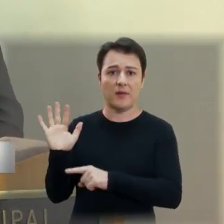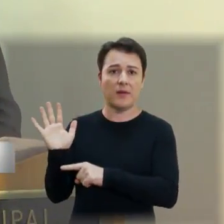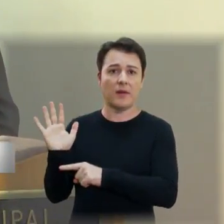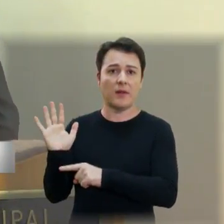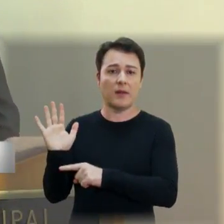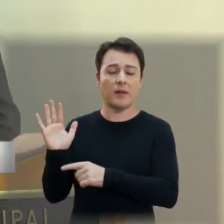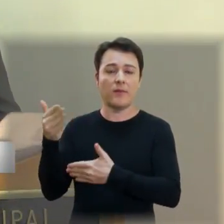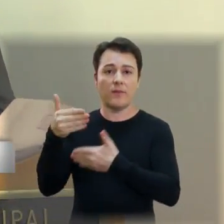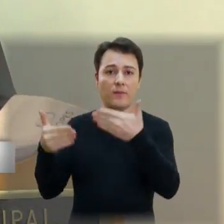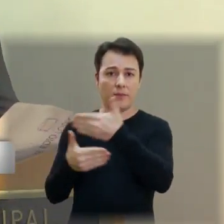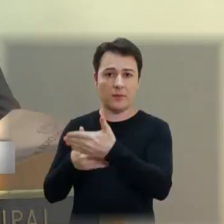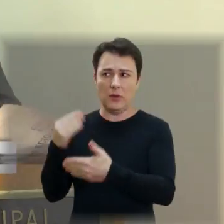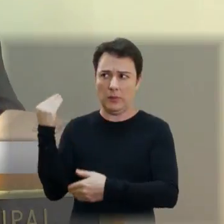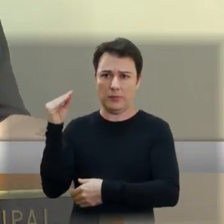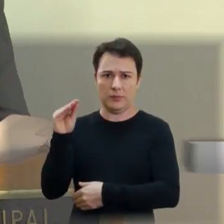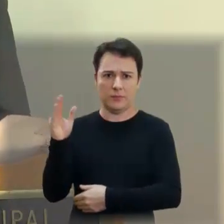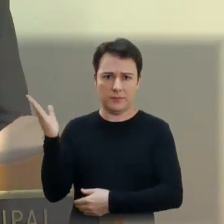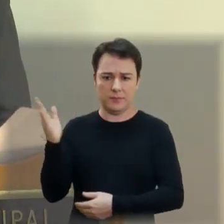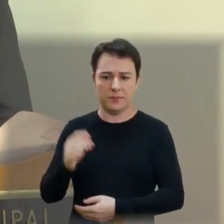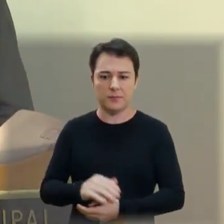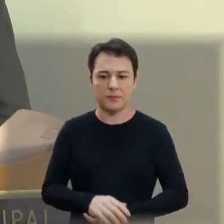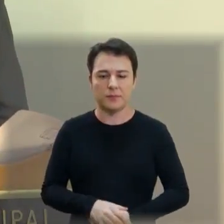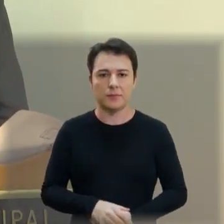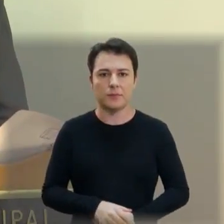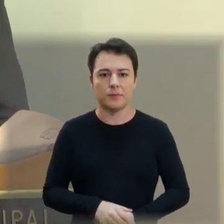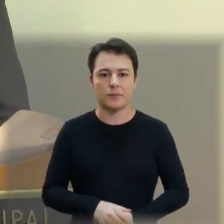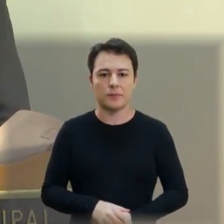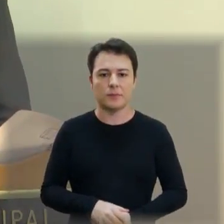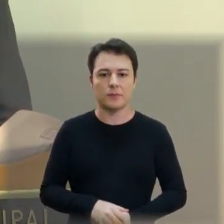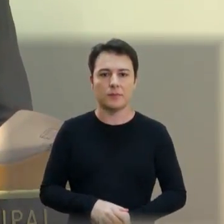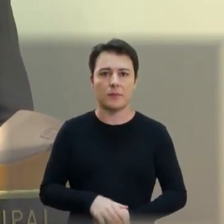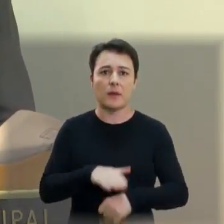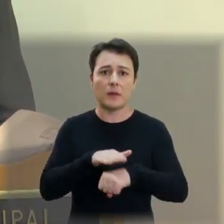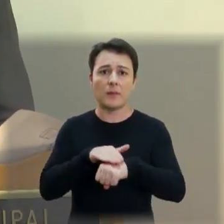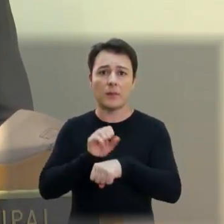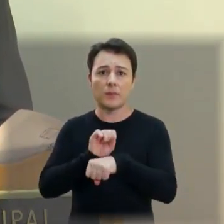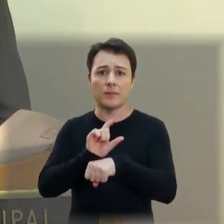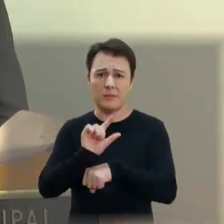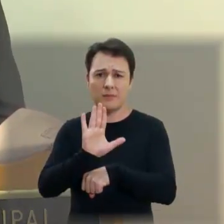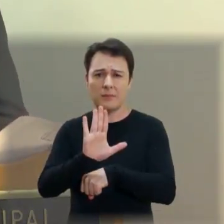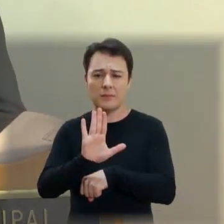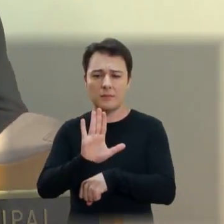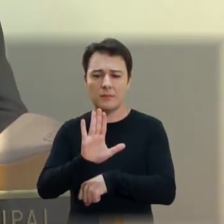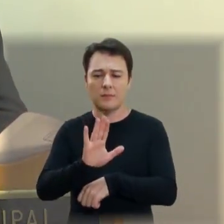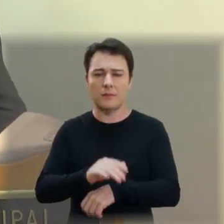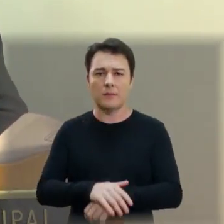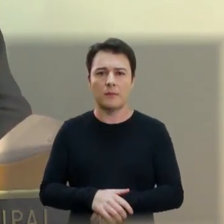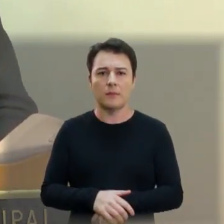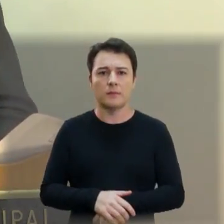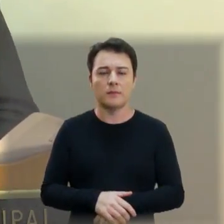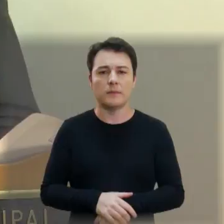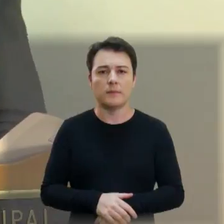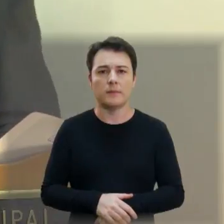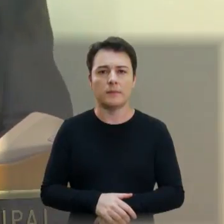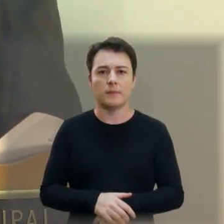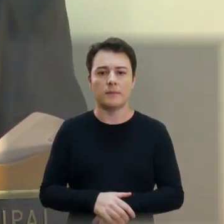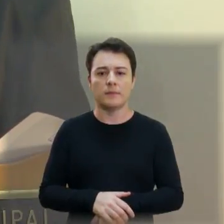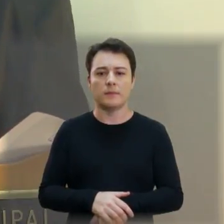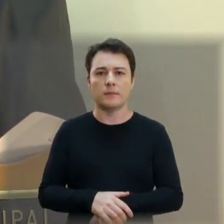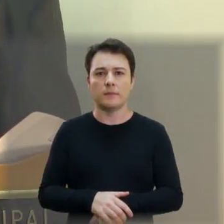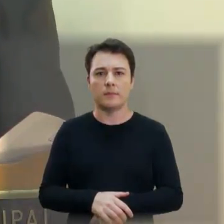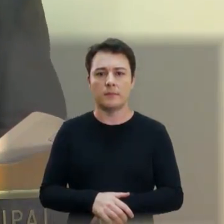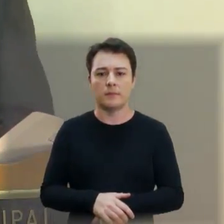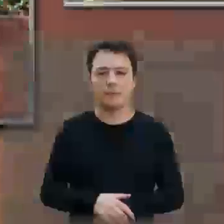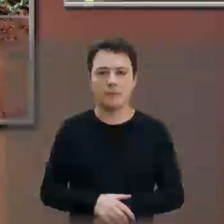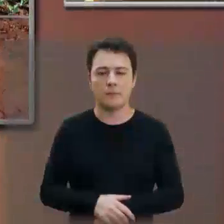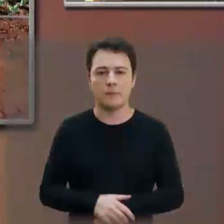um slide que a gente preparou. Segura só meu tempo para mim enquanto se prepara lá. Então, vamos lá. Essa casa